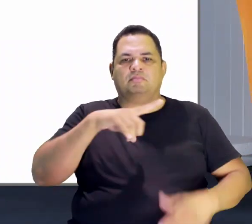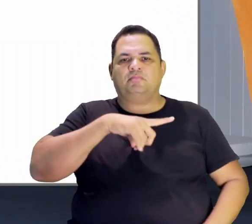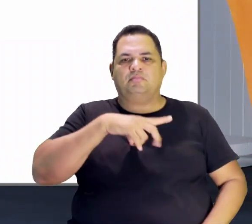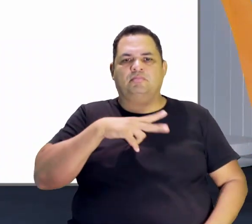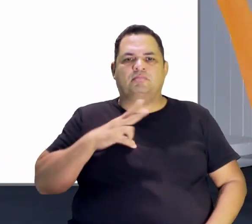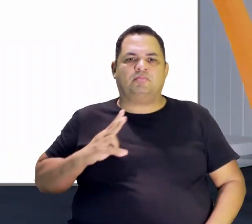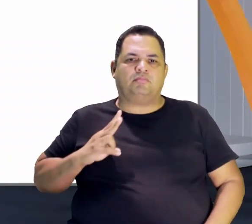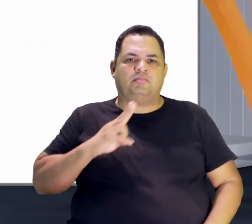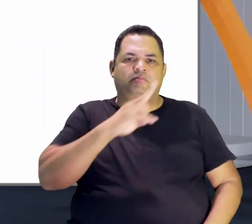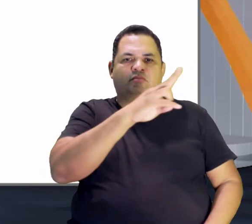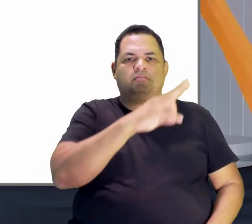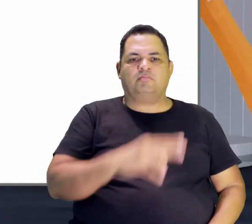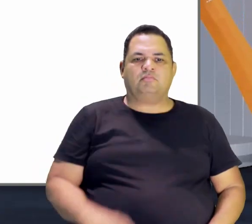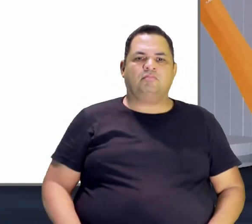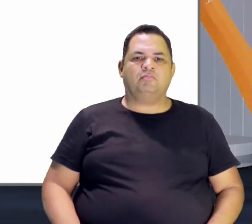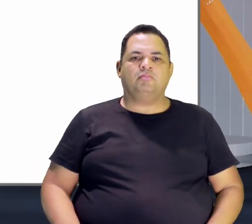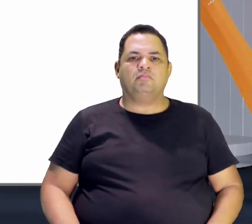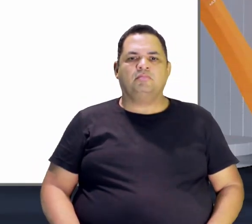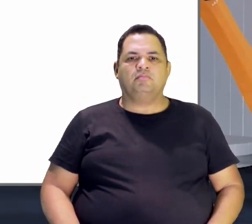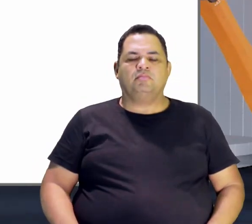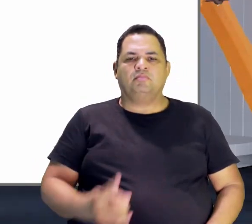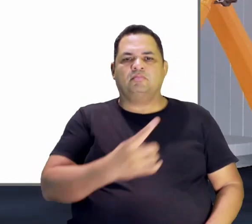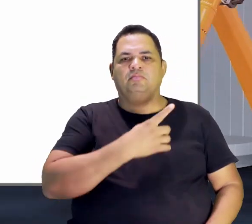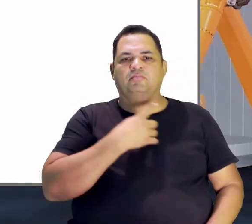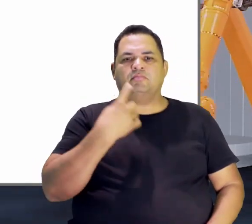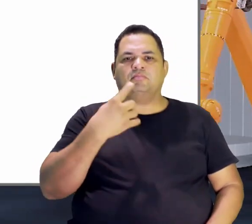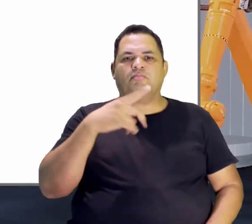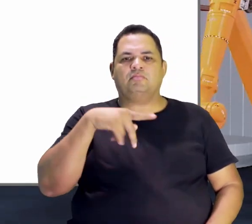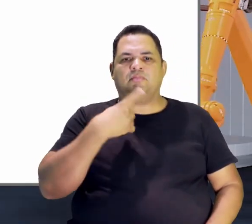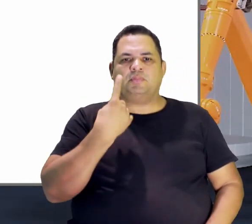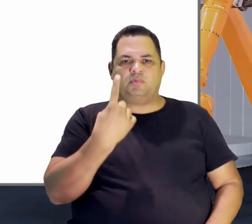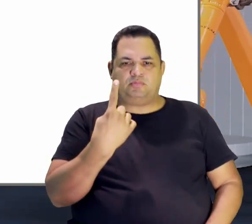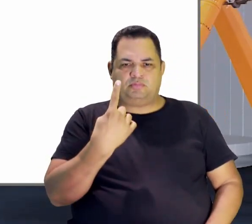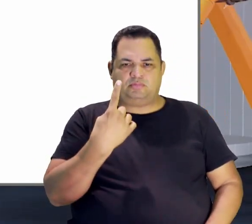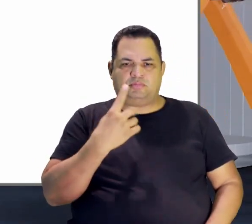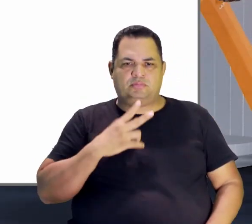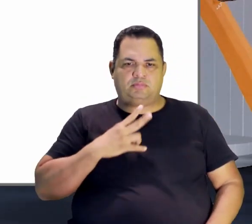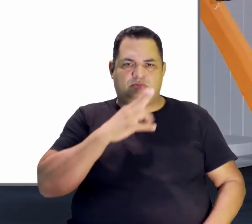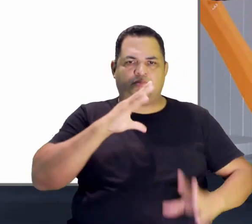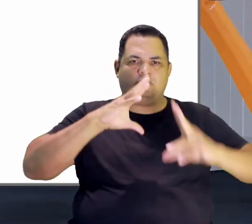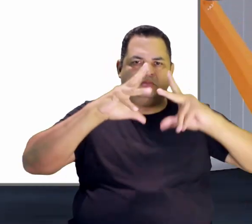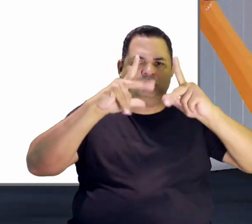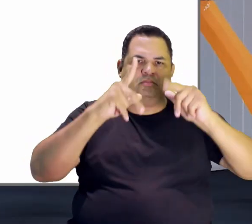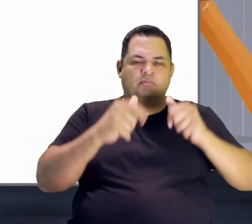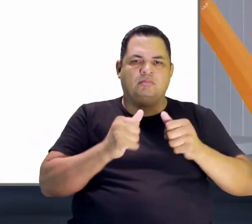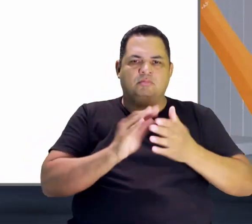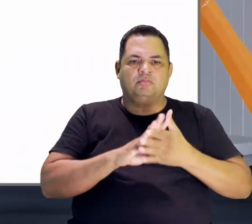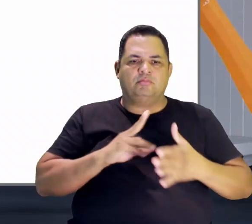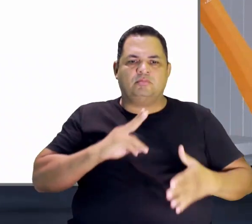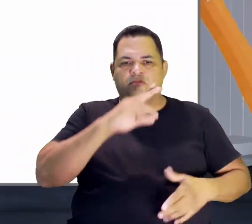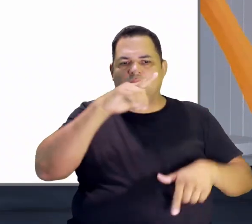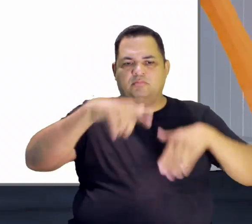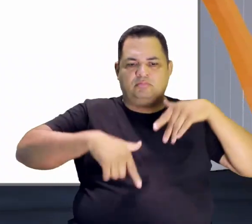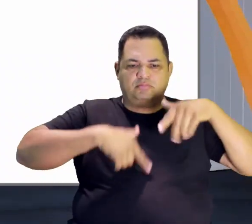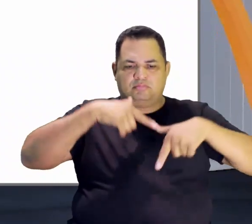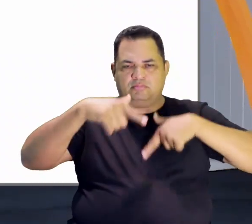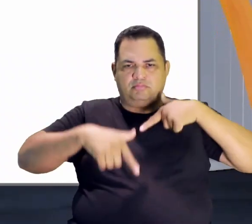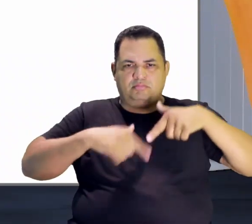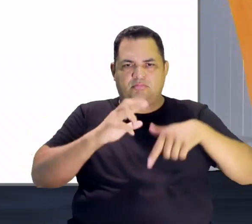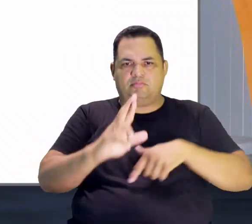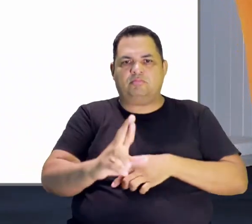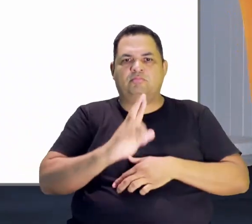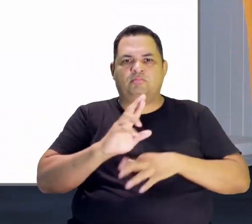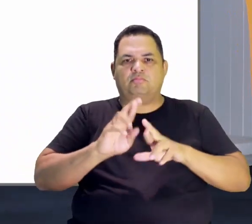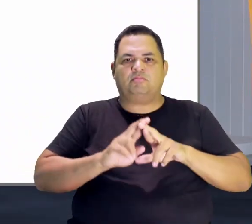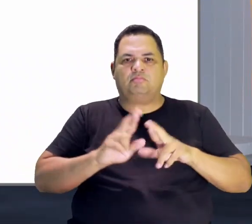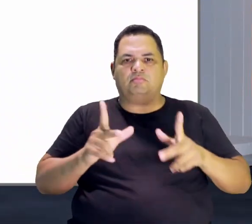tá? Essa força que nós falamos não é uma força. Todas as forças que estão agindo, o resultado for